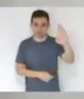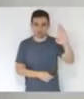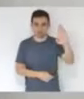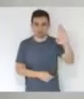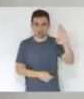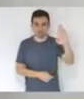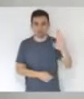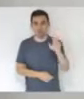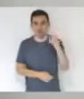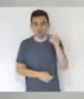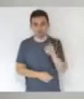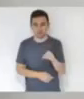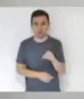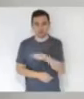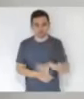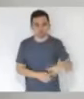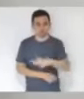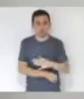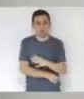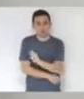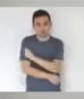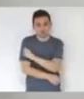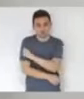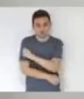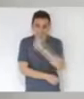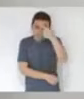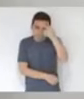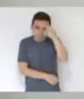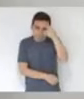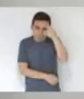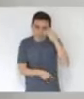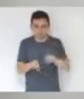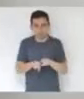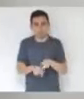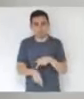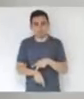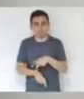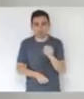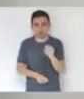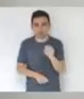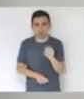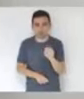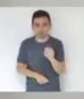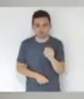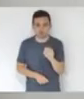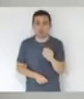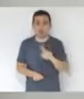Especificamente, aos alunos, aos estudantes de graduação e de pós-graduação. Foi